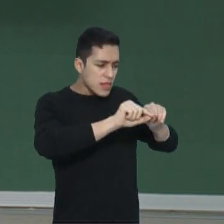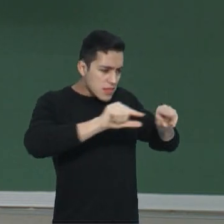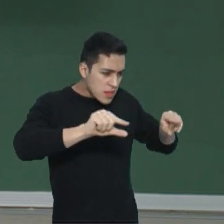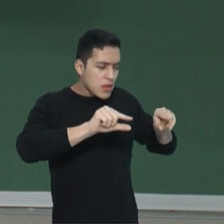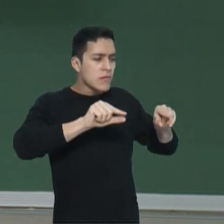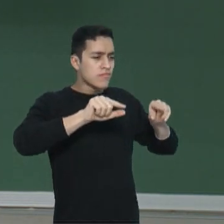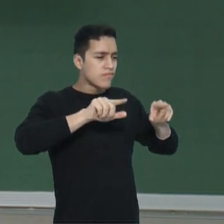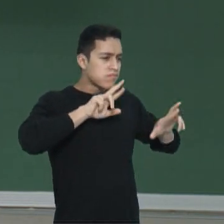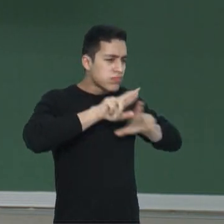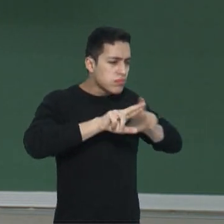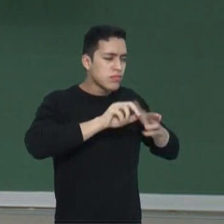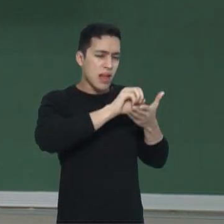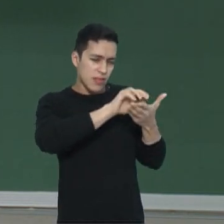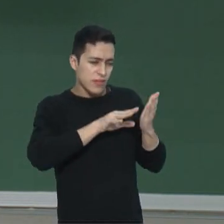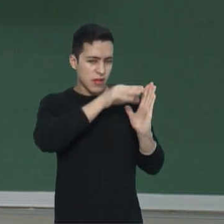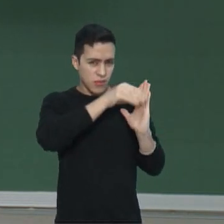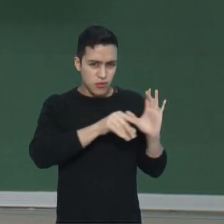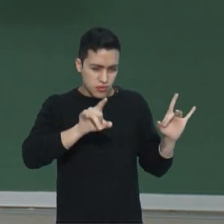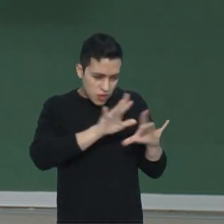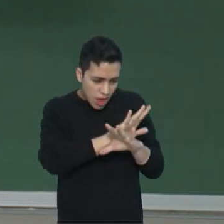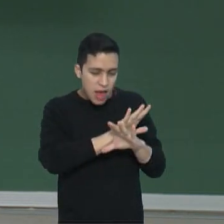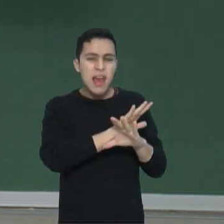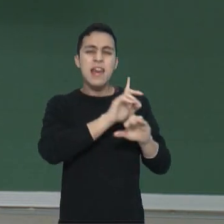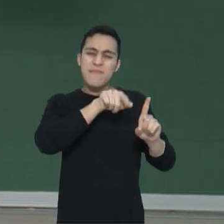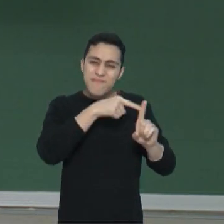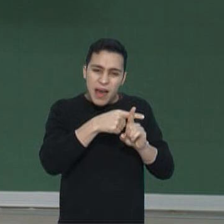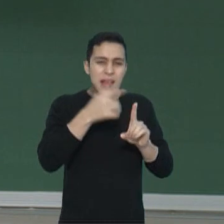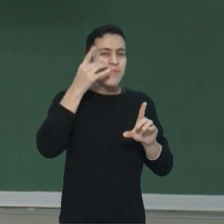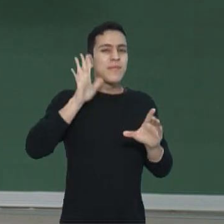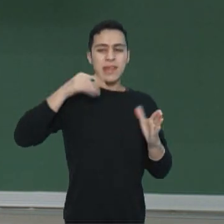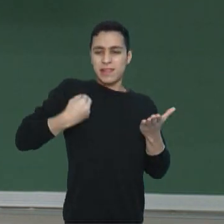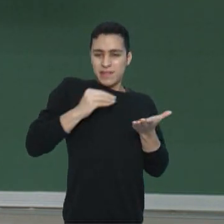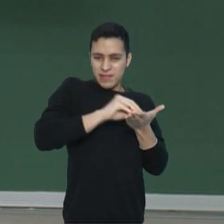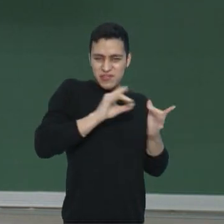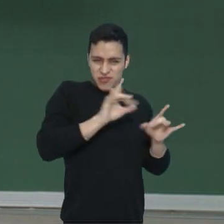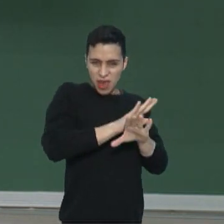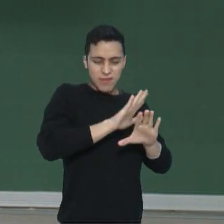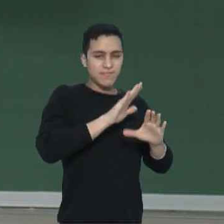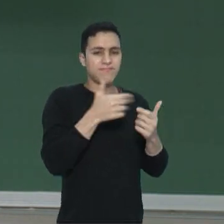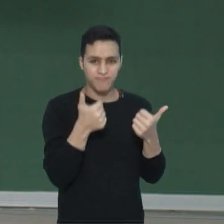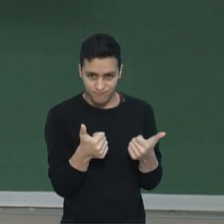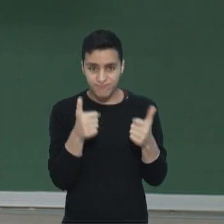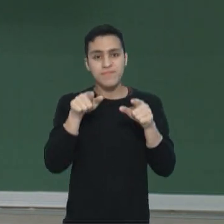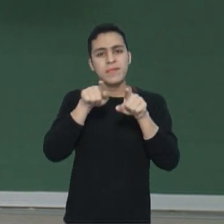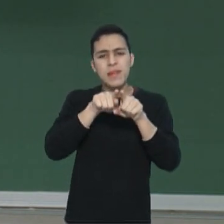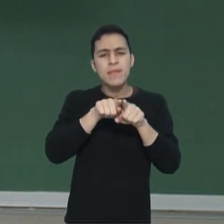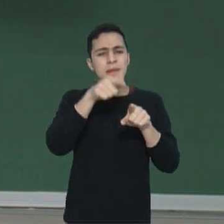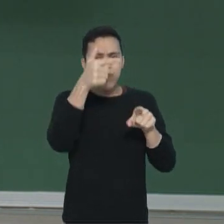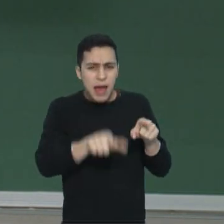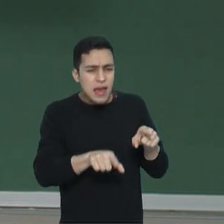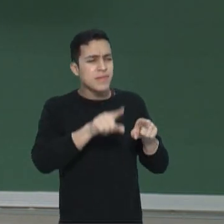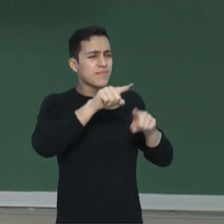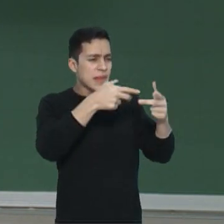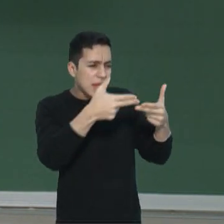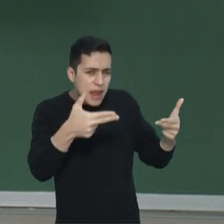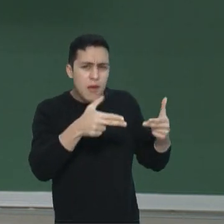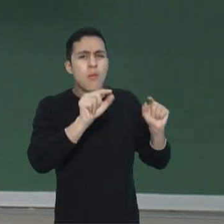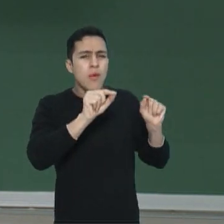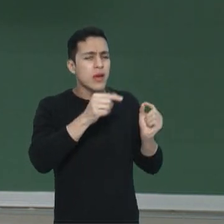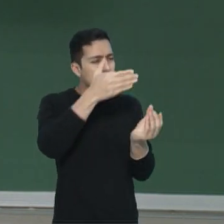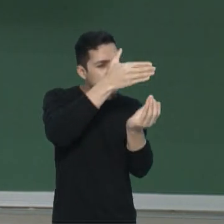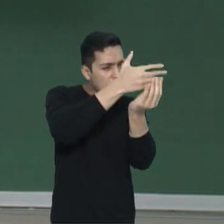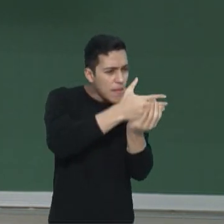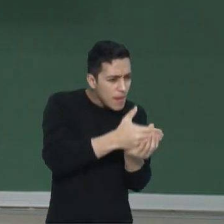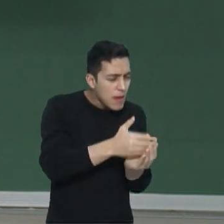o conteúdo e também registra a sua presença automaticamente. Acesse também os demais materiais, interaja com o seu